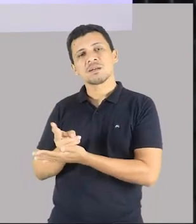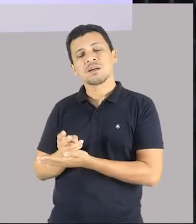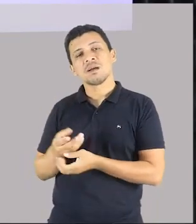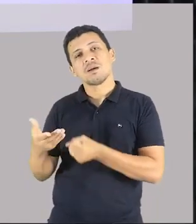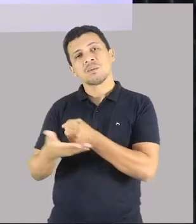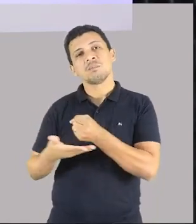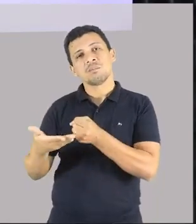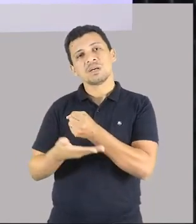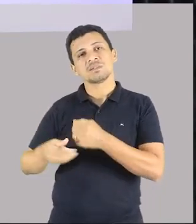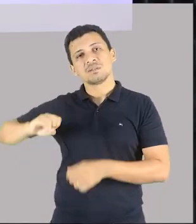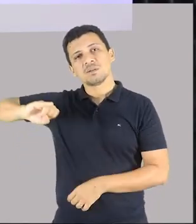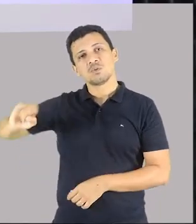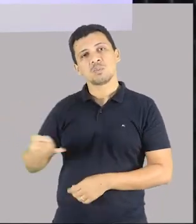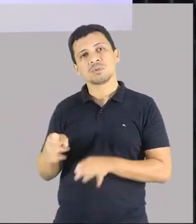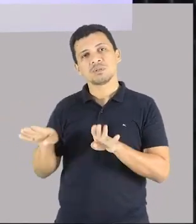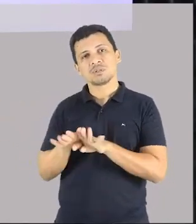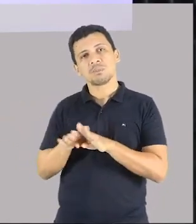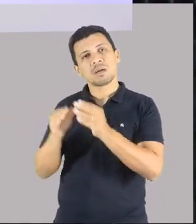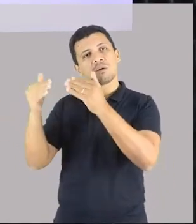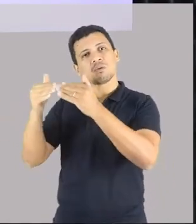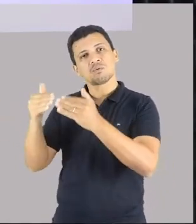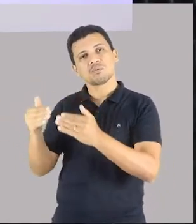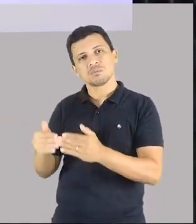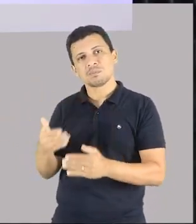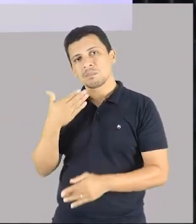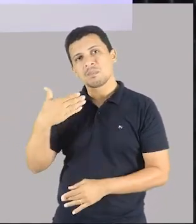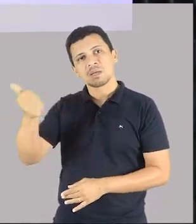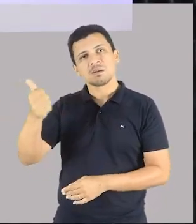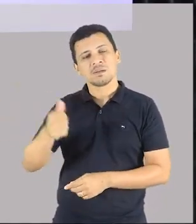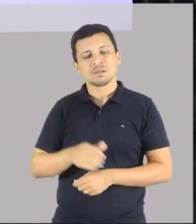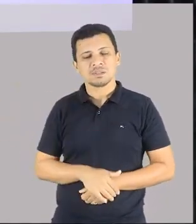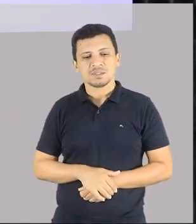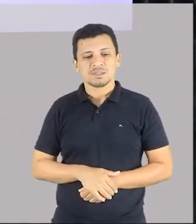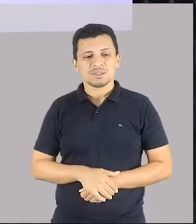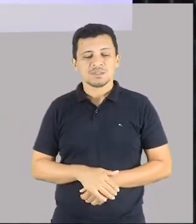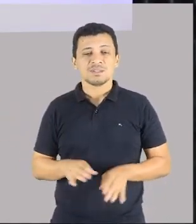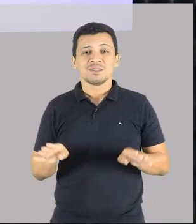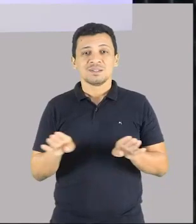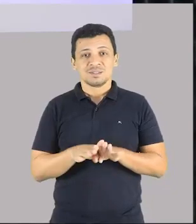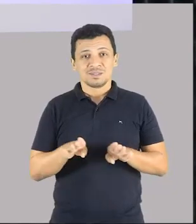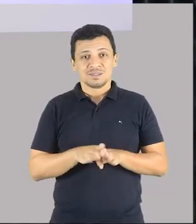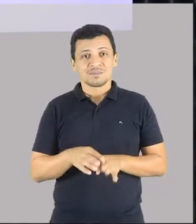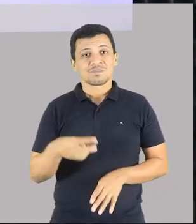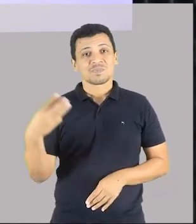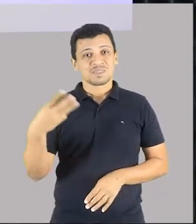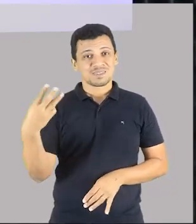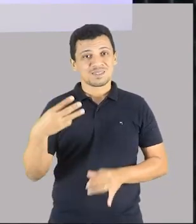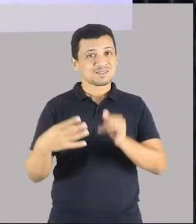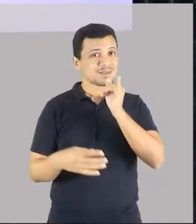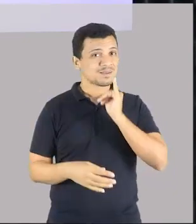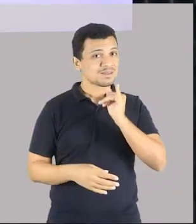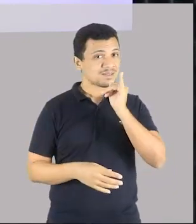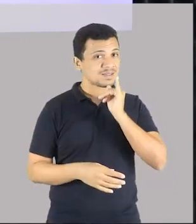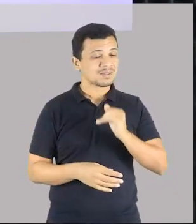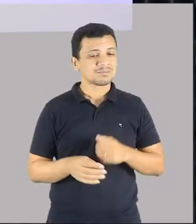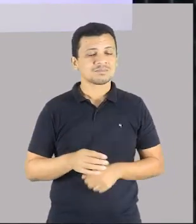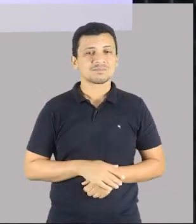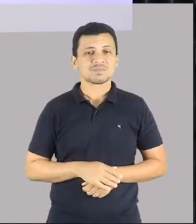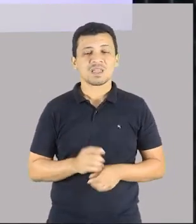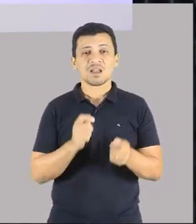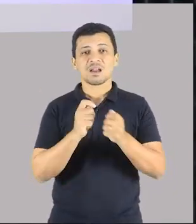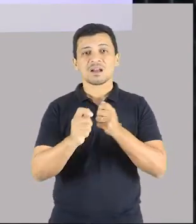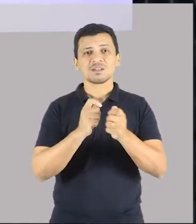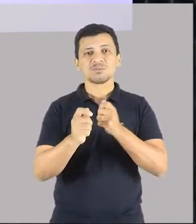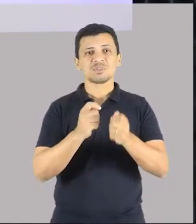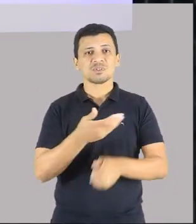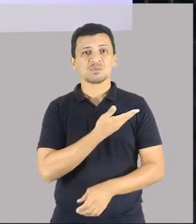na oportunidade e na conveniência. Outro exemplo, para fechar um terceiro, para que fique bem claro, a administração